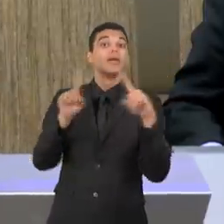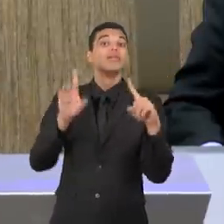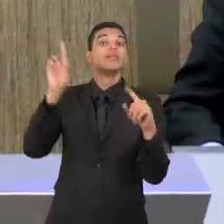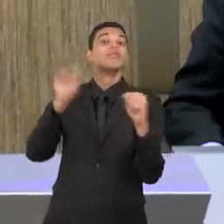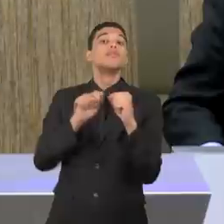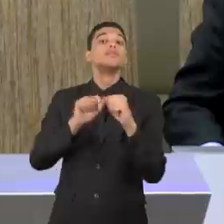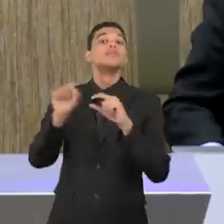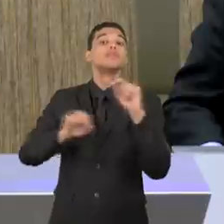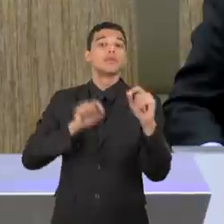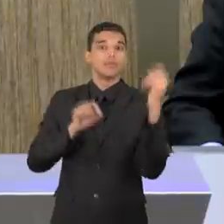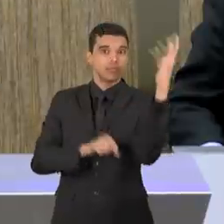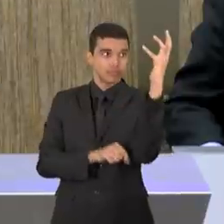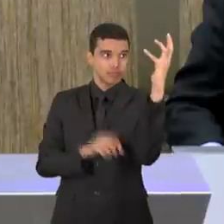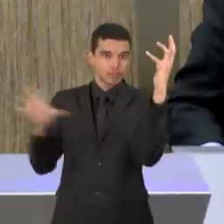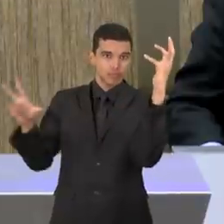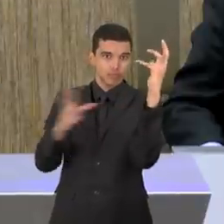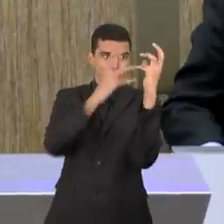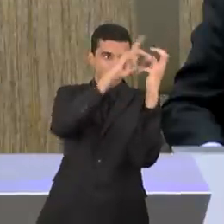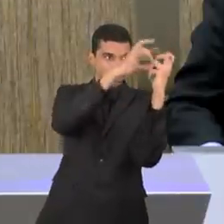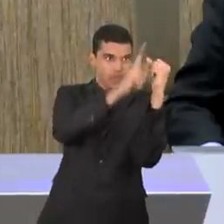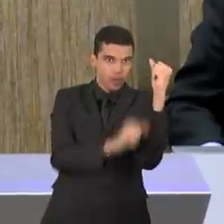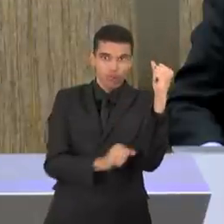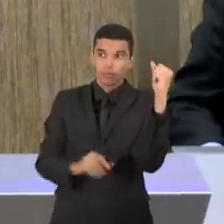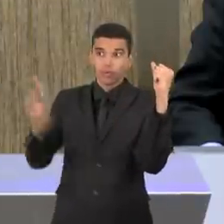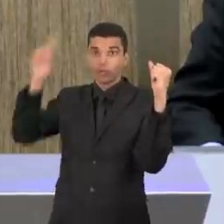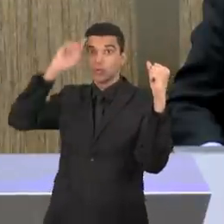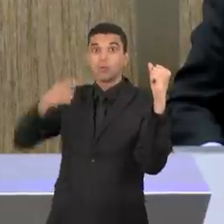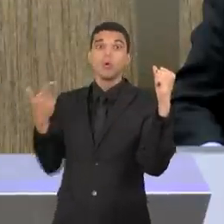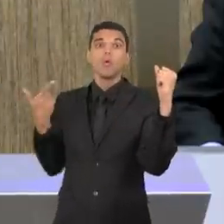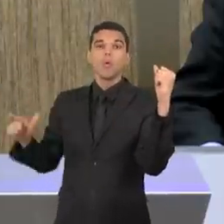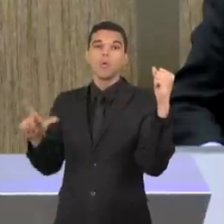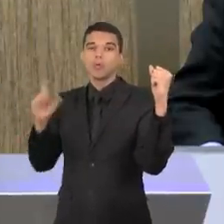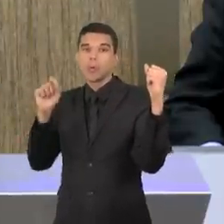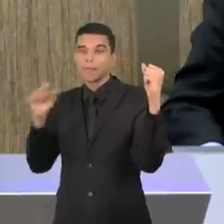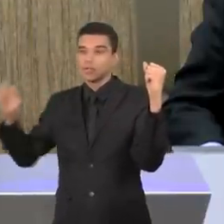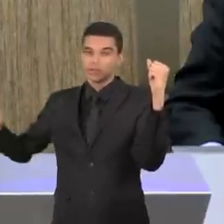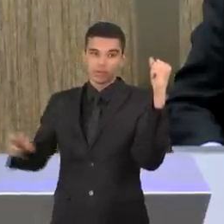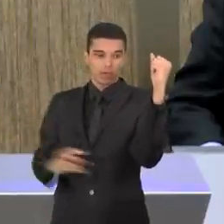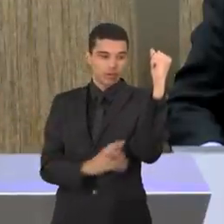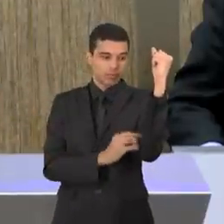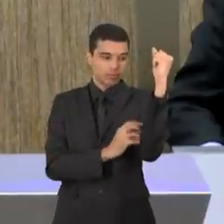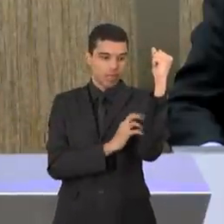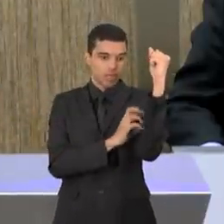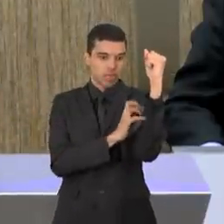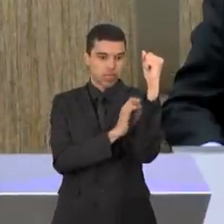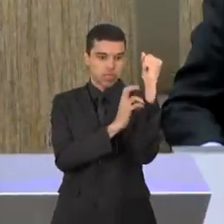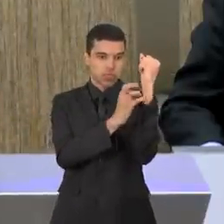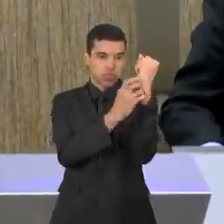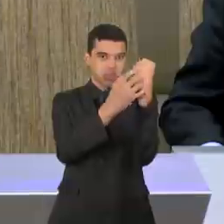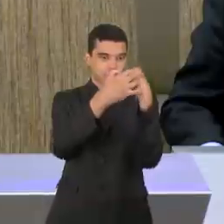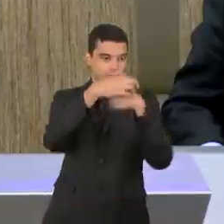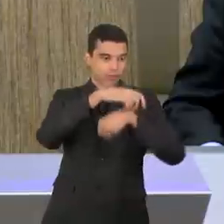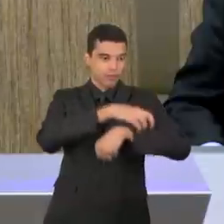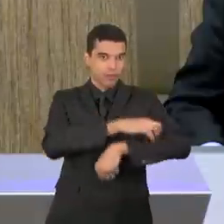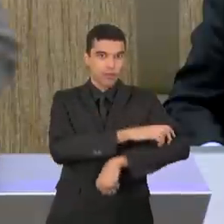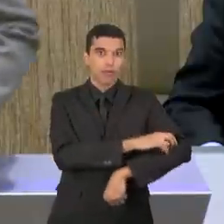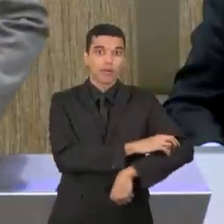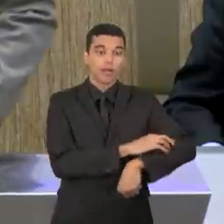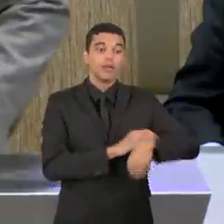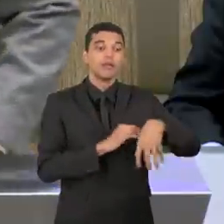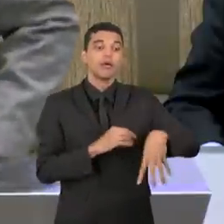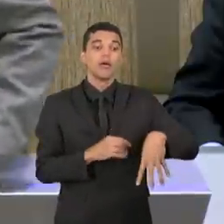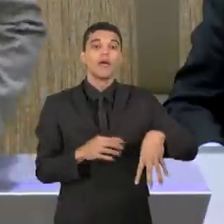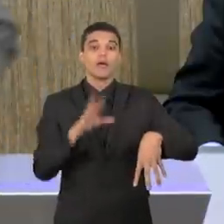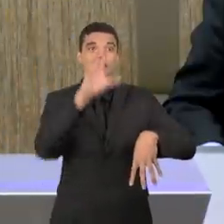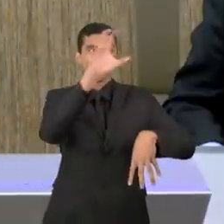e depois da lagosta, mandou e comeu o pulgão. Aí veio o pulgão e foi lá na raiz. Interessante.